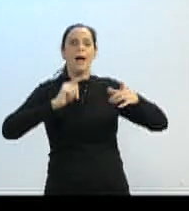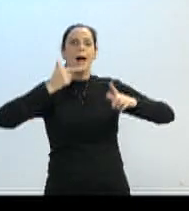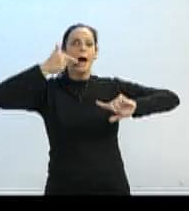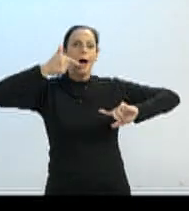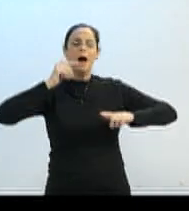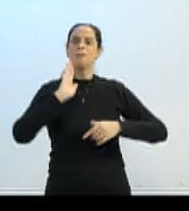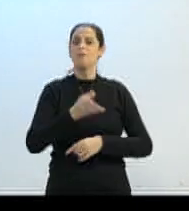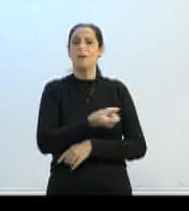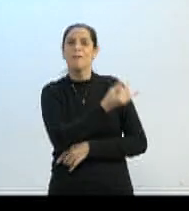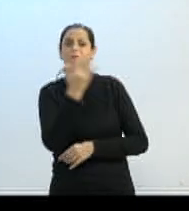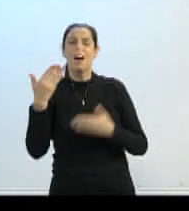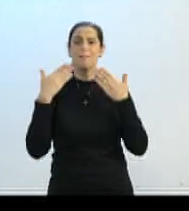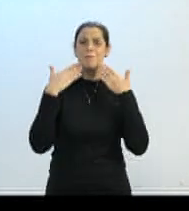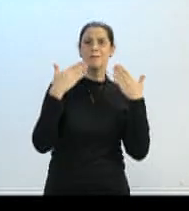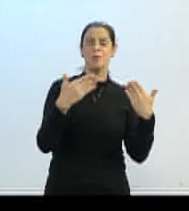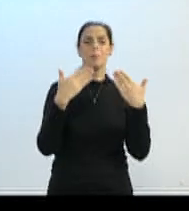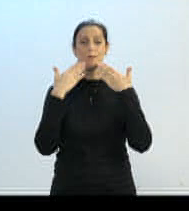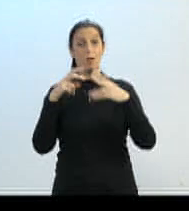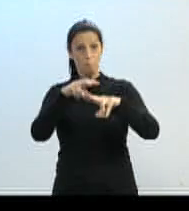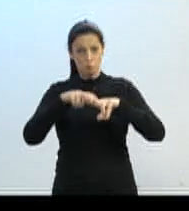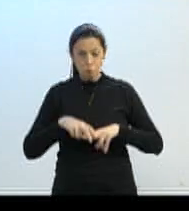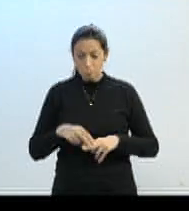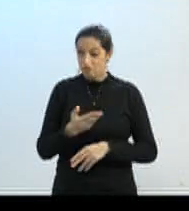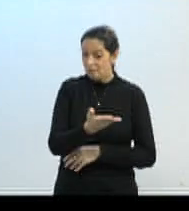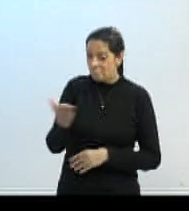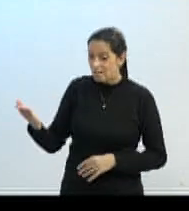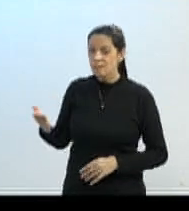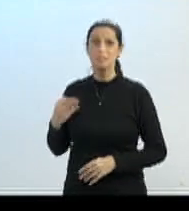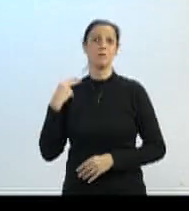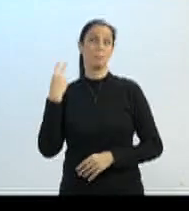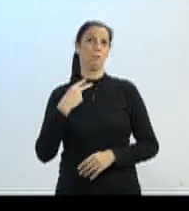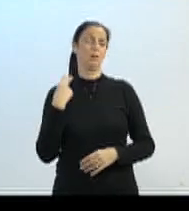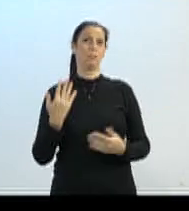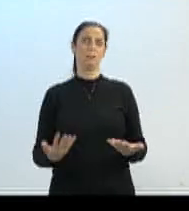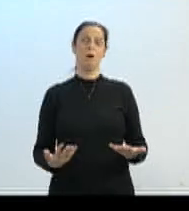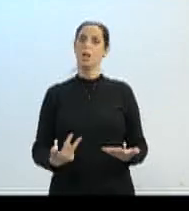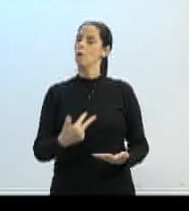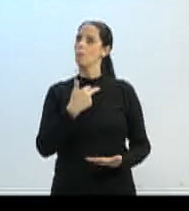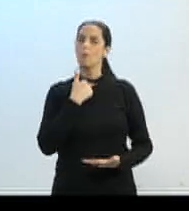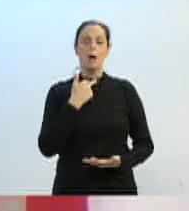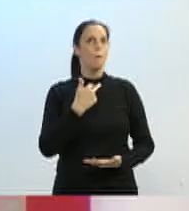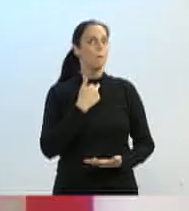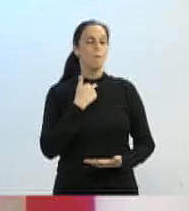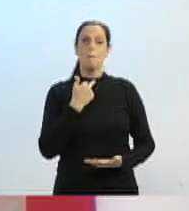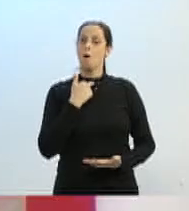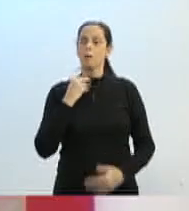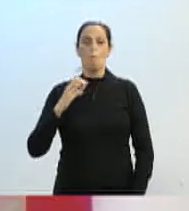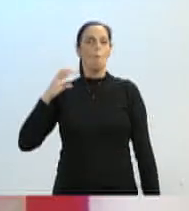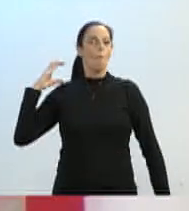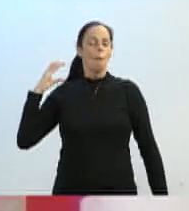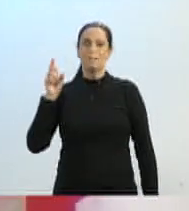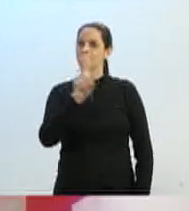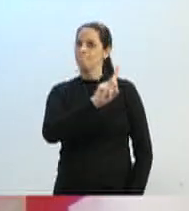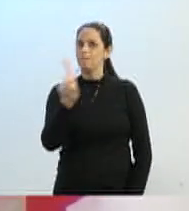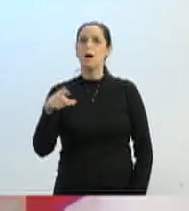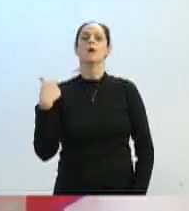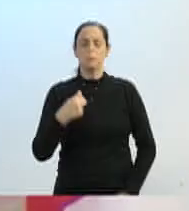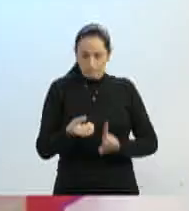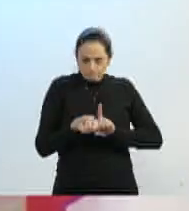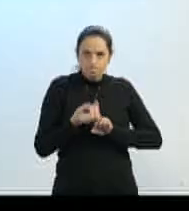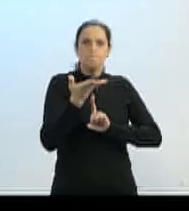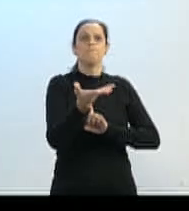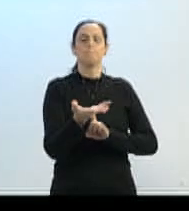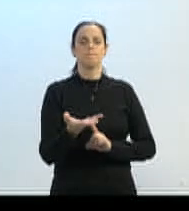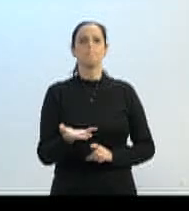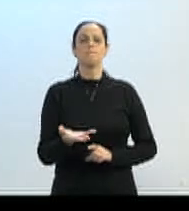várias vezes. Então, por isso, nobres vereadores, eu não poderia deixar de trazer a minha manifestação aqui. Todo